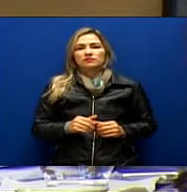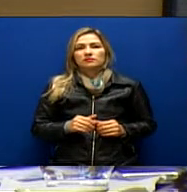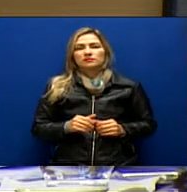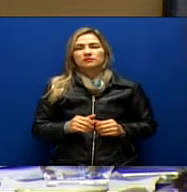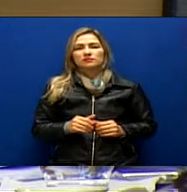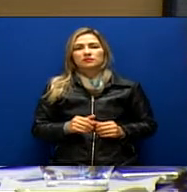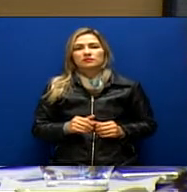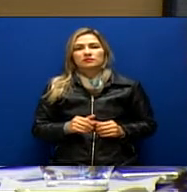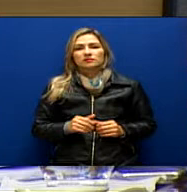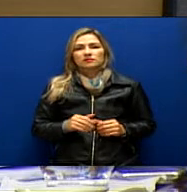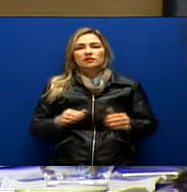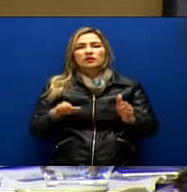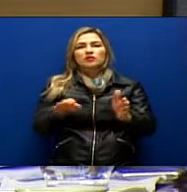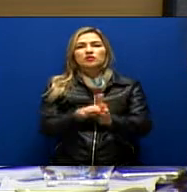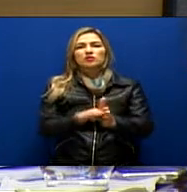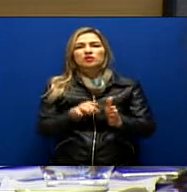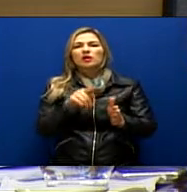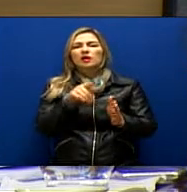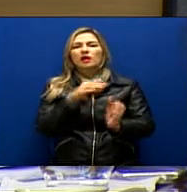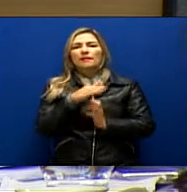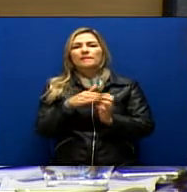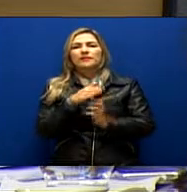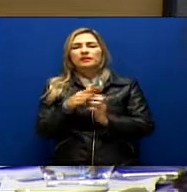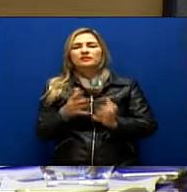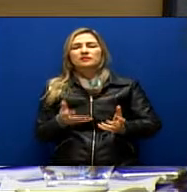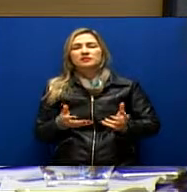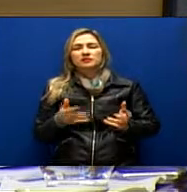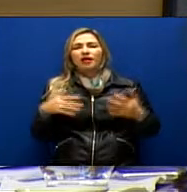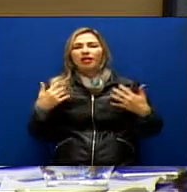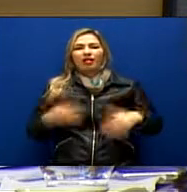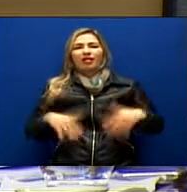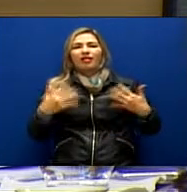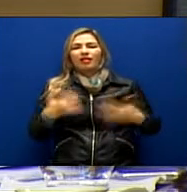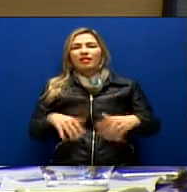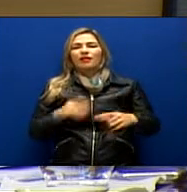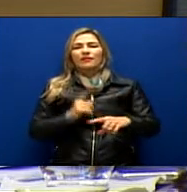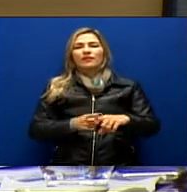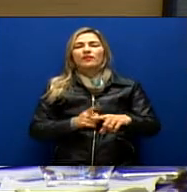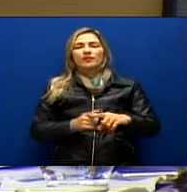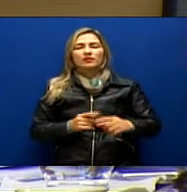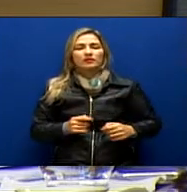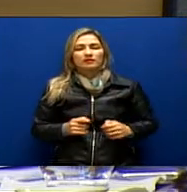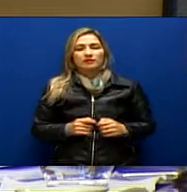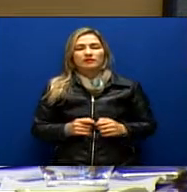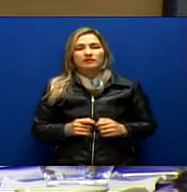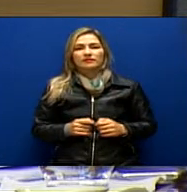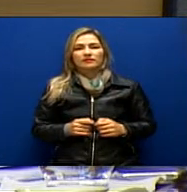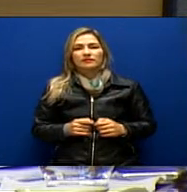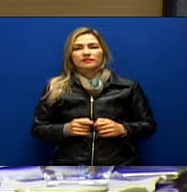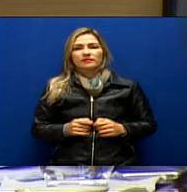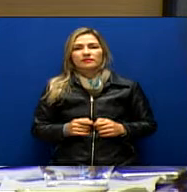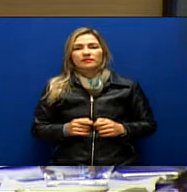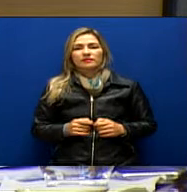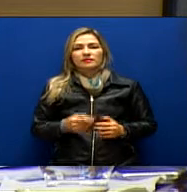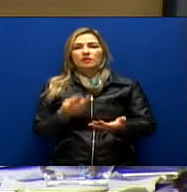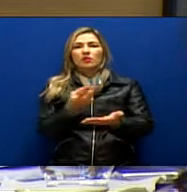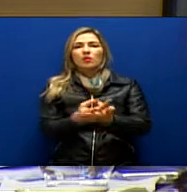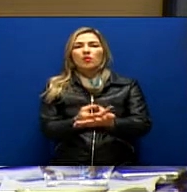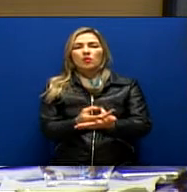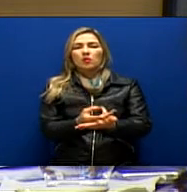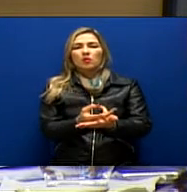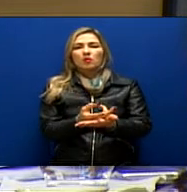mais, numa situação mais complicada, ainda que ele se vê em desespero porque quer trazer, né, o corpo ali para o lado, acaba